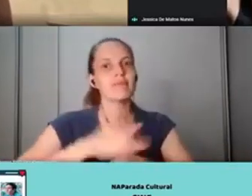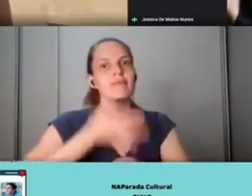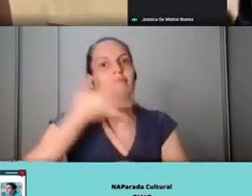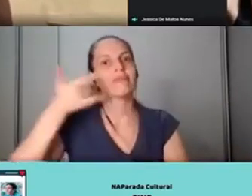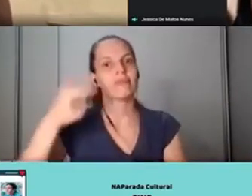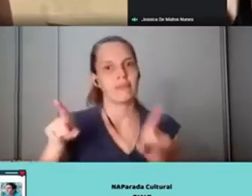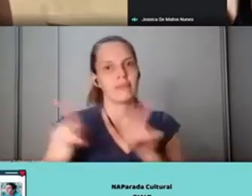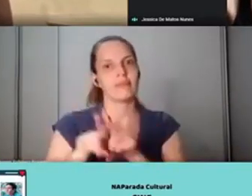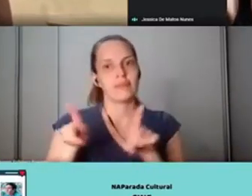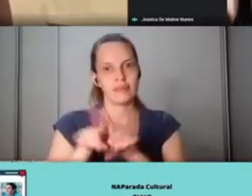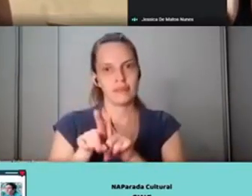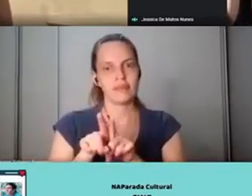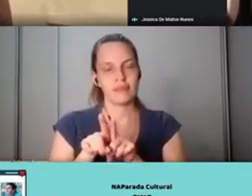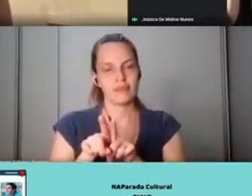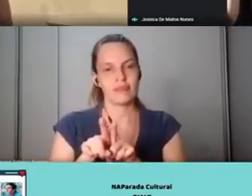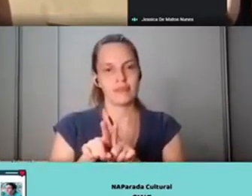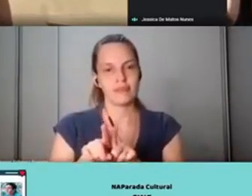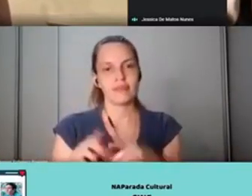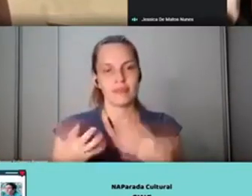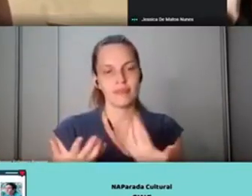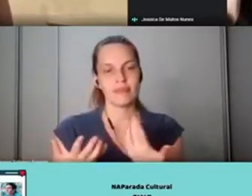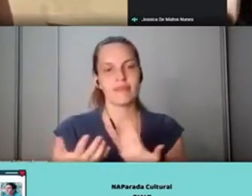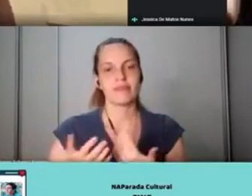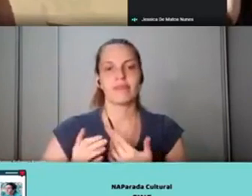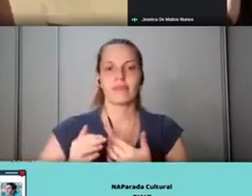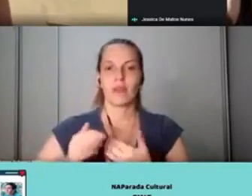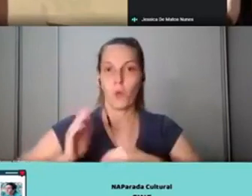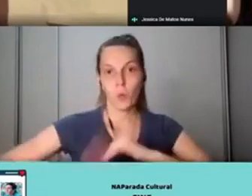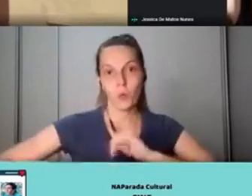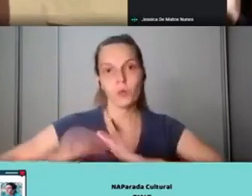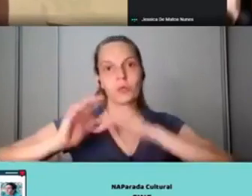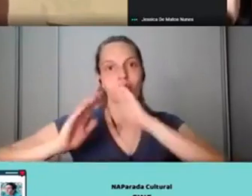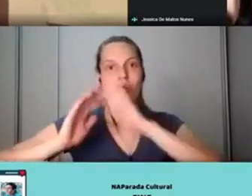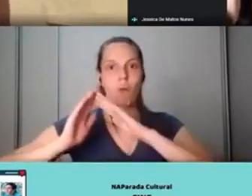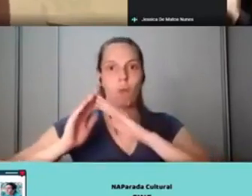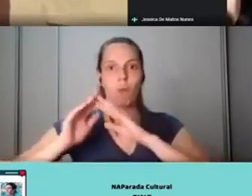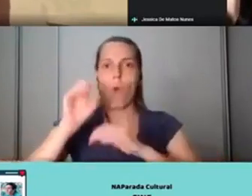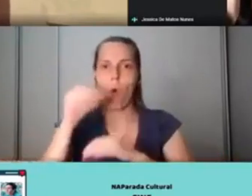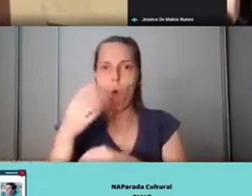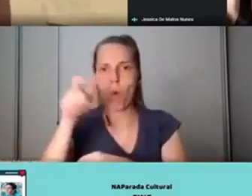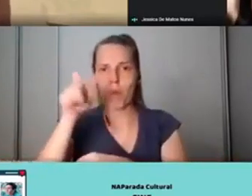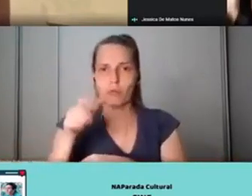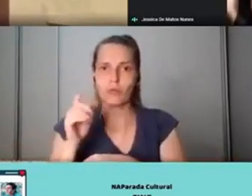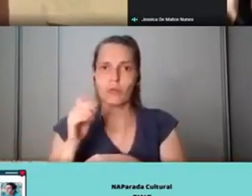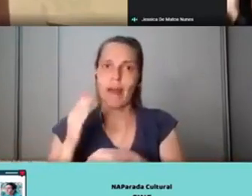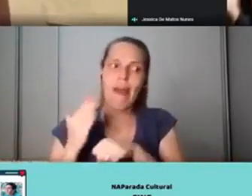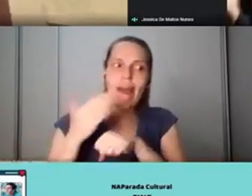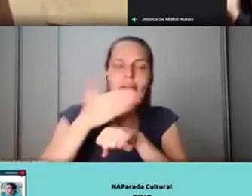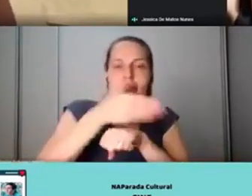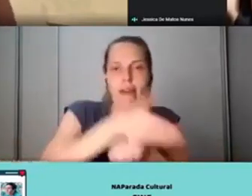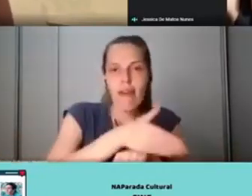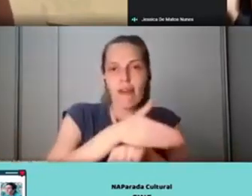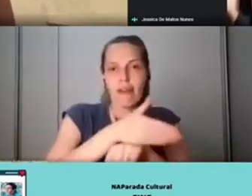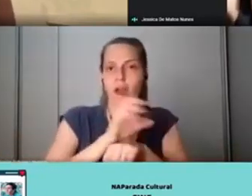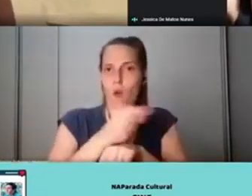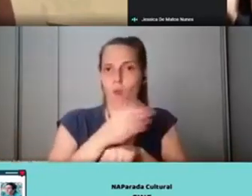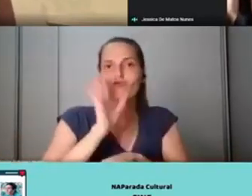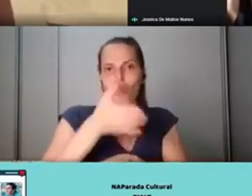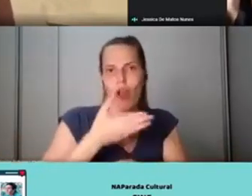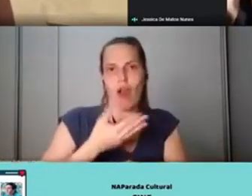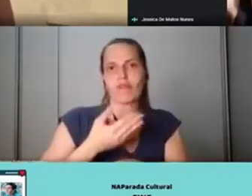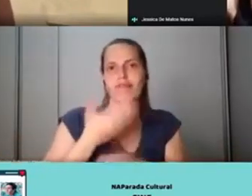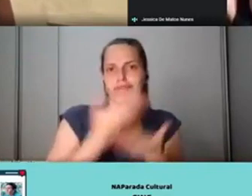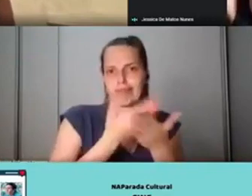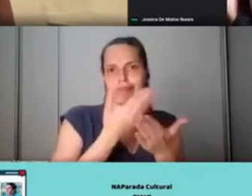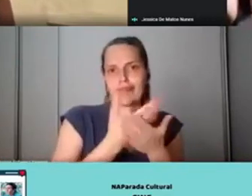E faz parte de uma construção que quem está entrando ou quem está na universidade já passou por esse momento vai construir junto essa nova entrada,